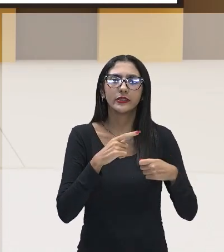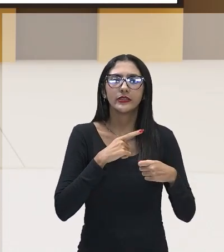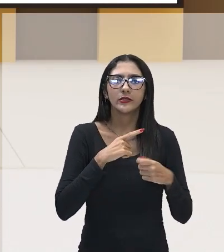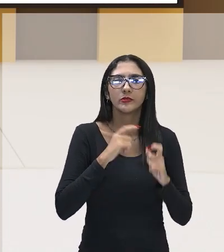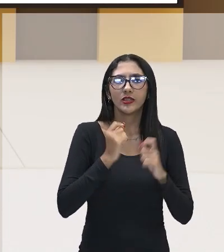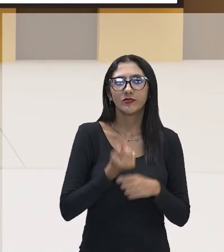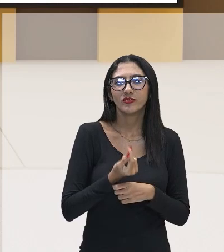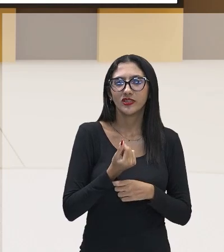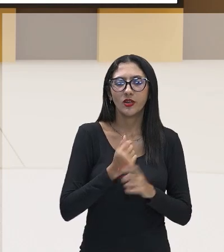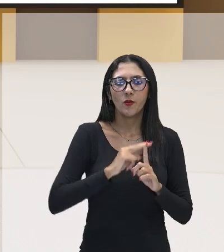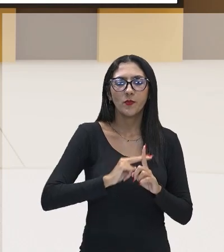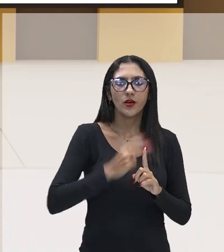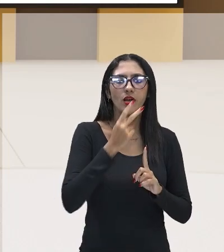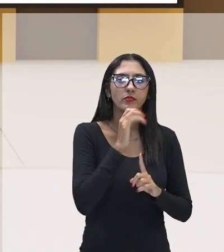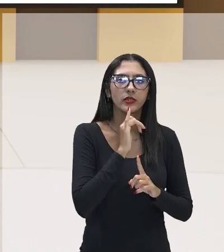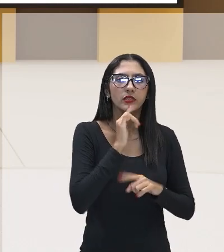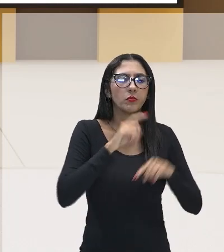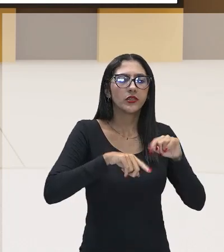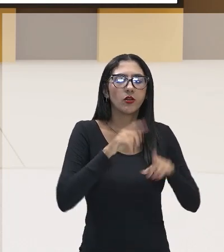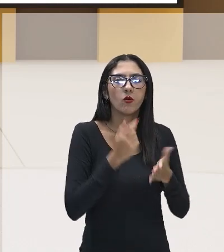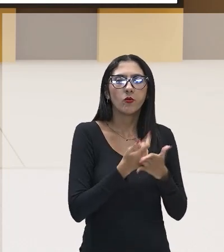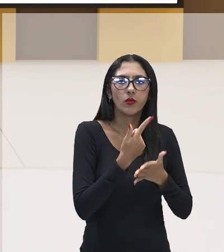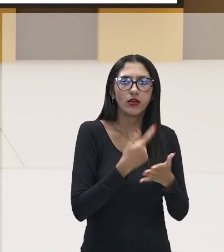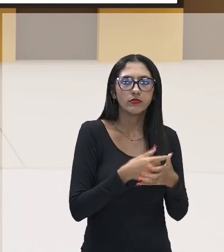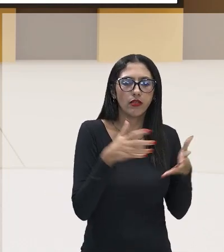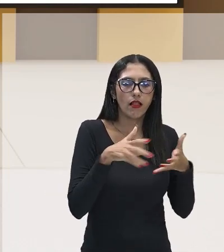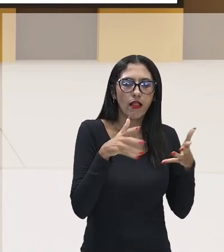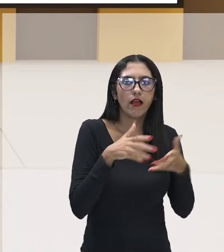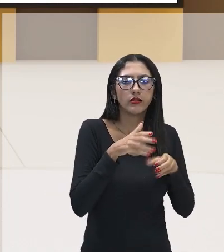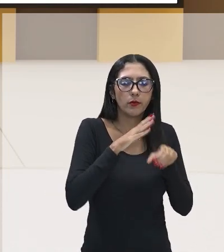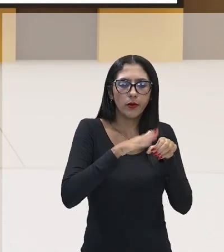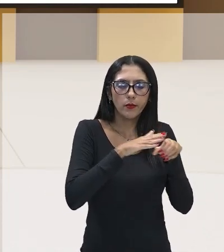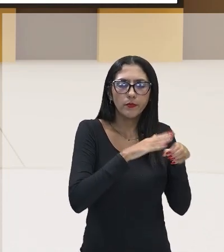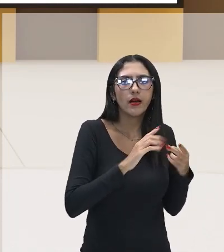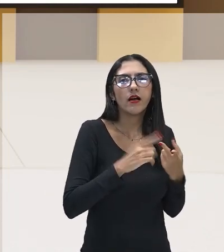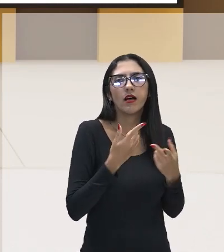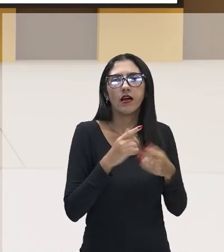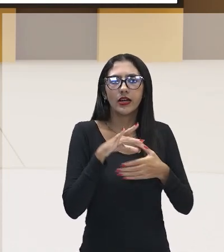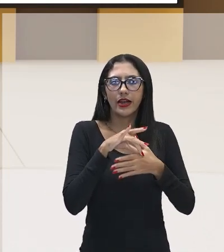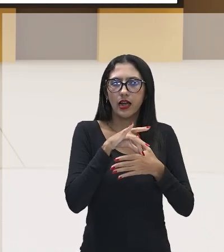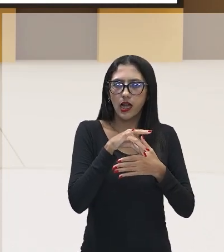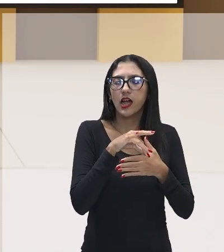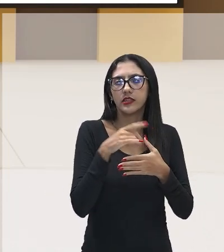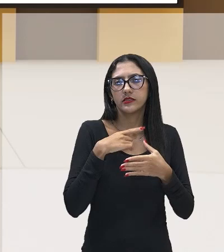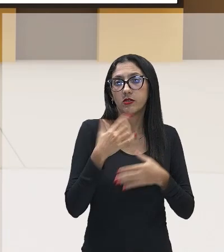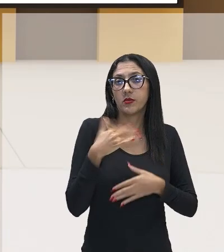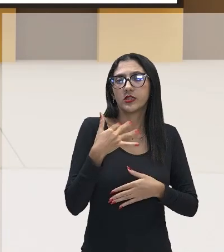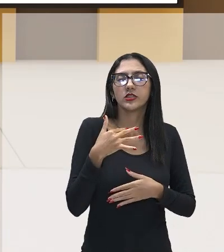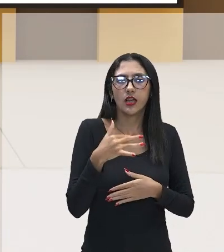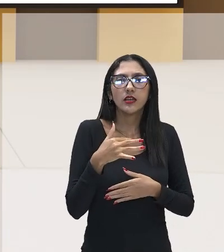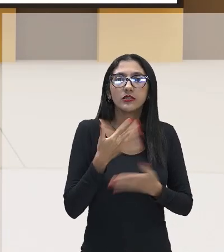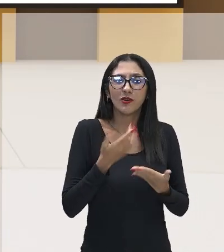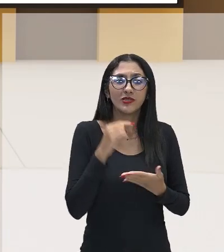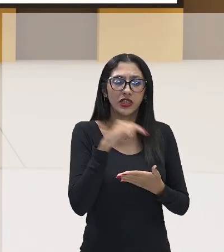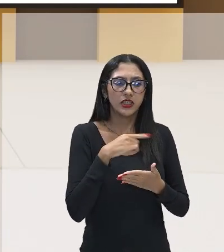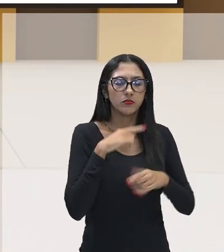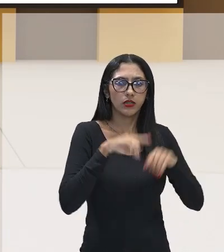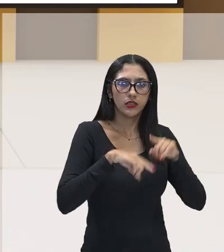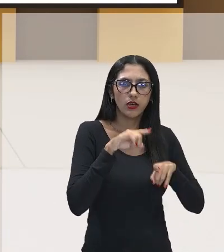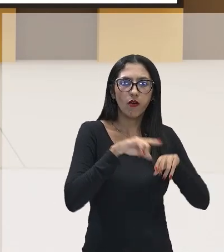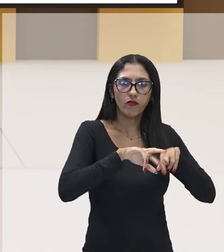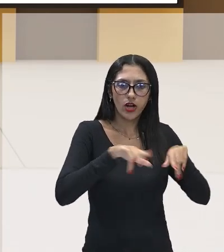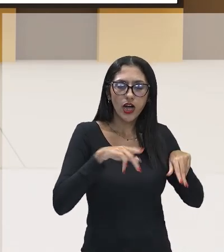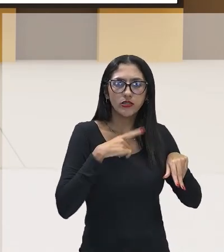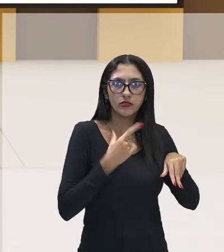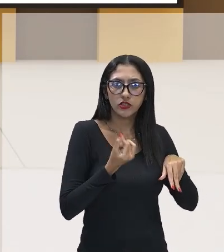dela ao comprar, por exemplo, a alface, tomate, a carne. Então, tudo isso ele vai gerar um acréscimo no valor